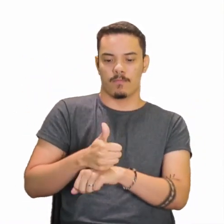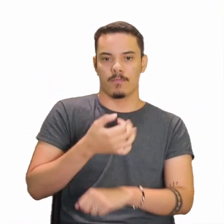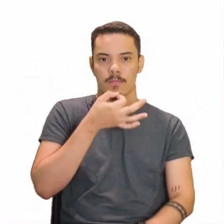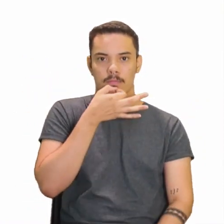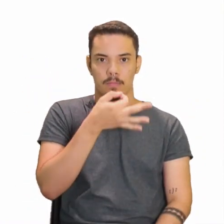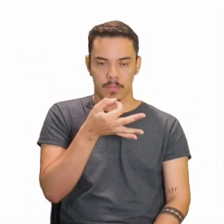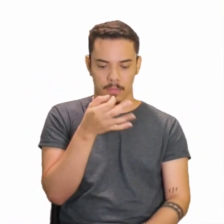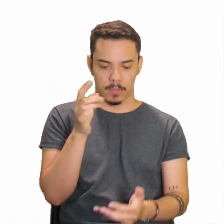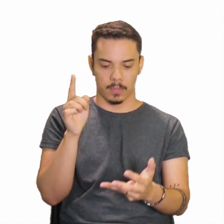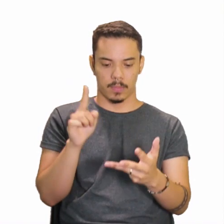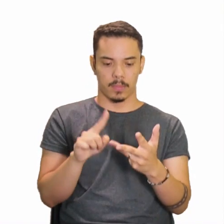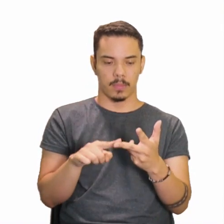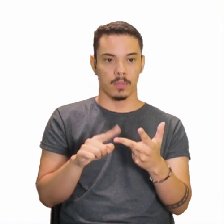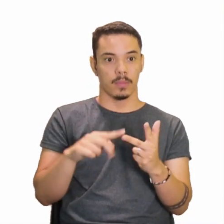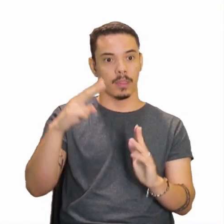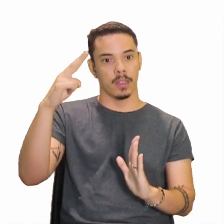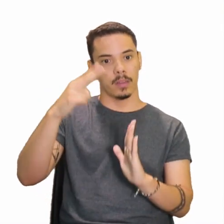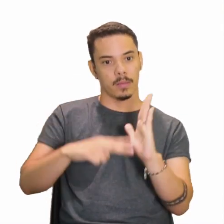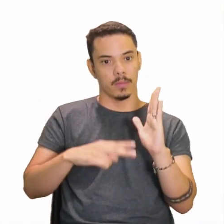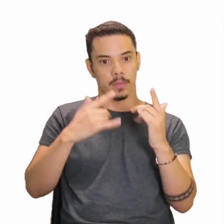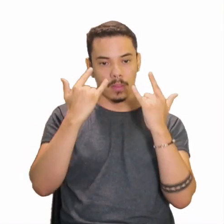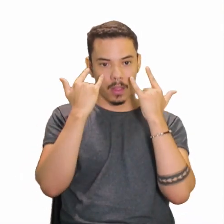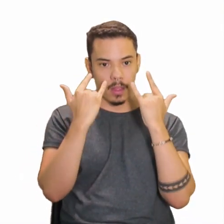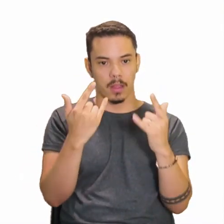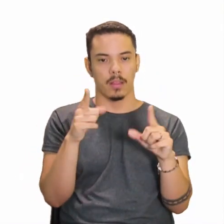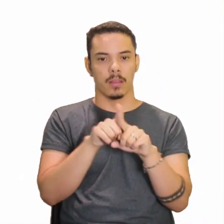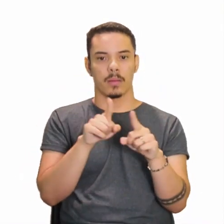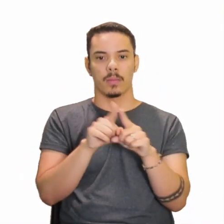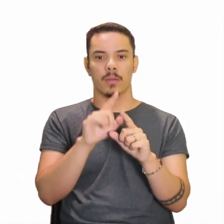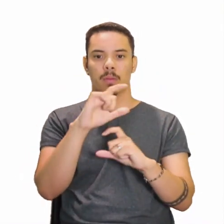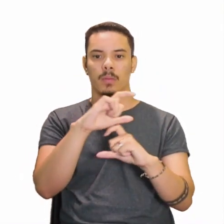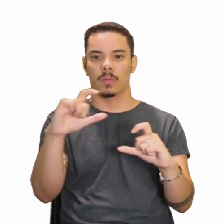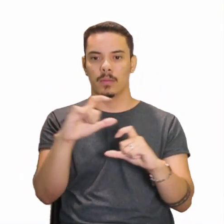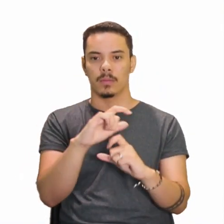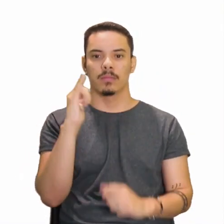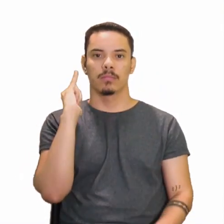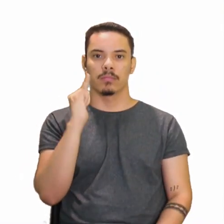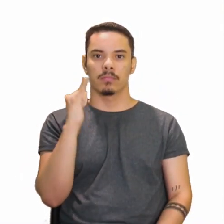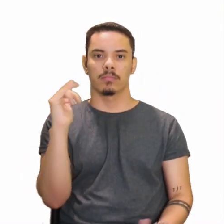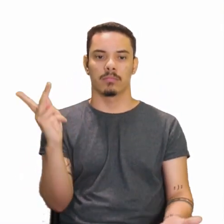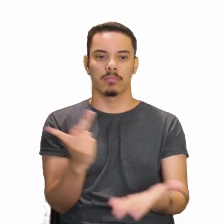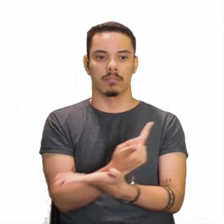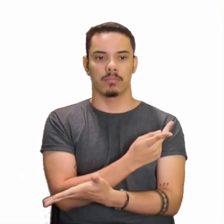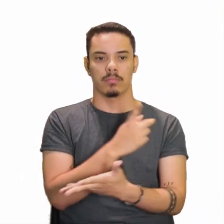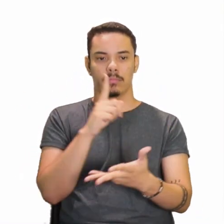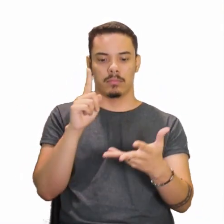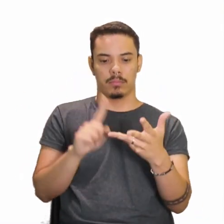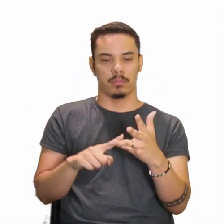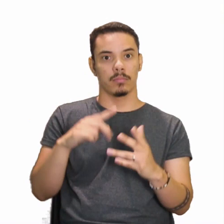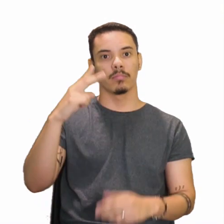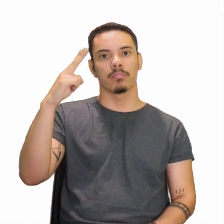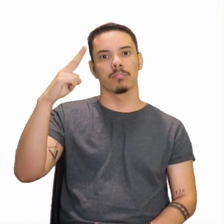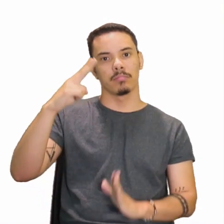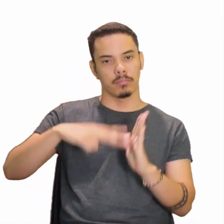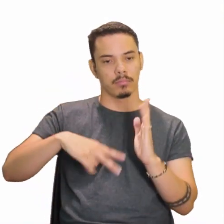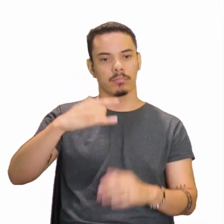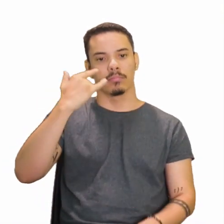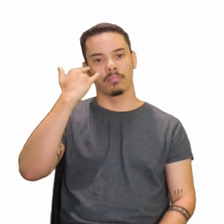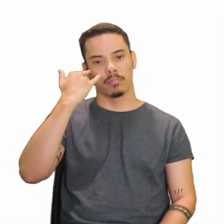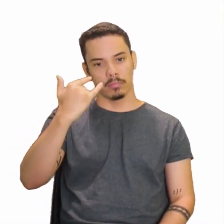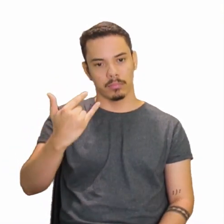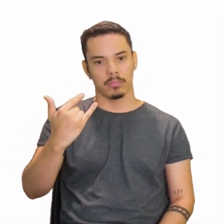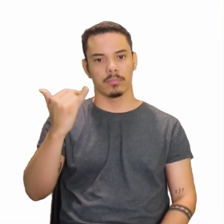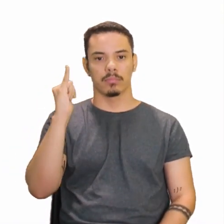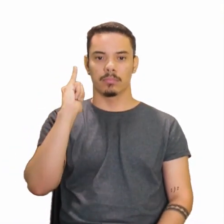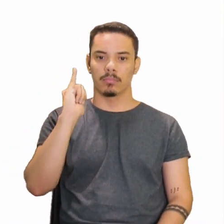crítico. C. Leitura atraente, produção em quadrinhos, narrativa de fatos. D. Leitura atraente,